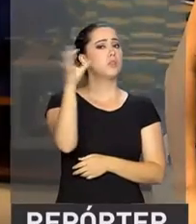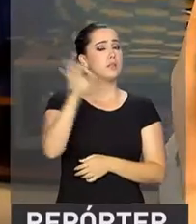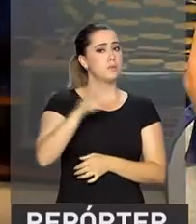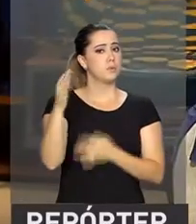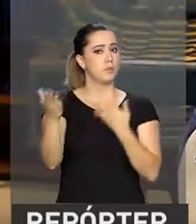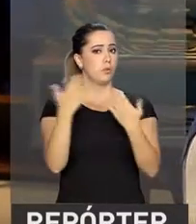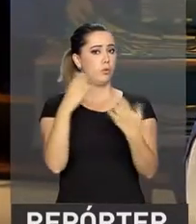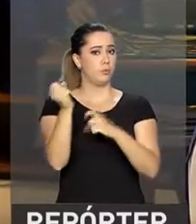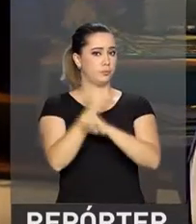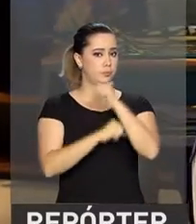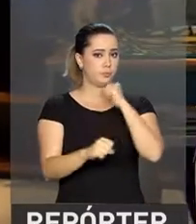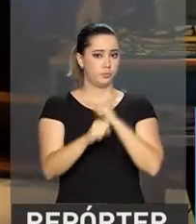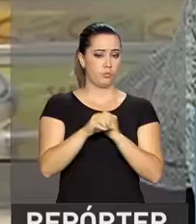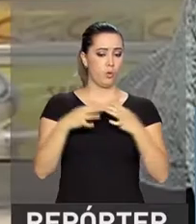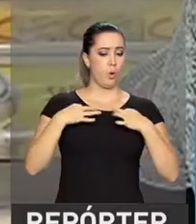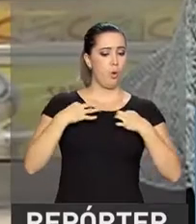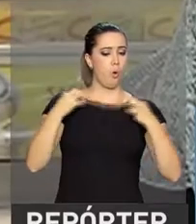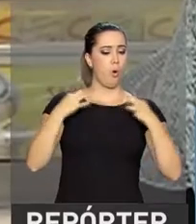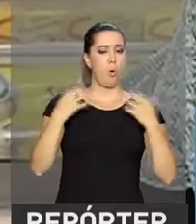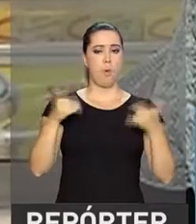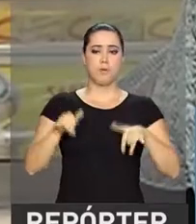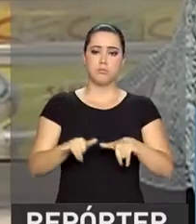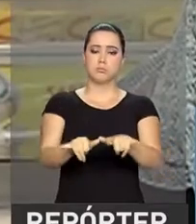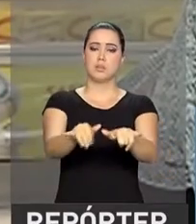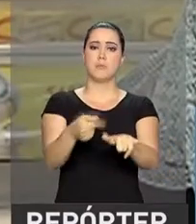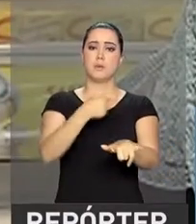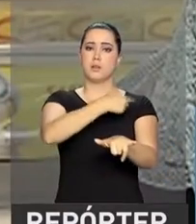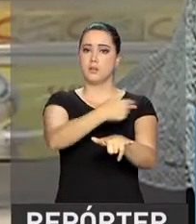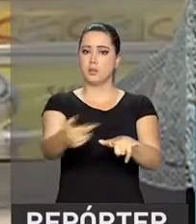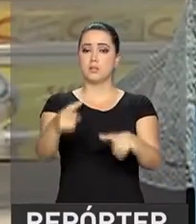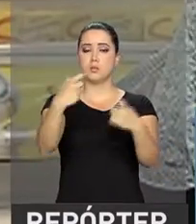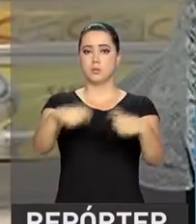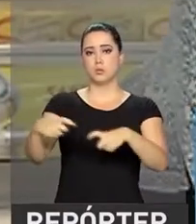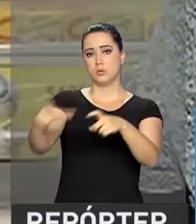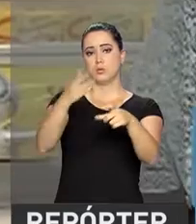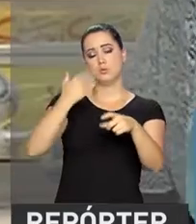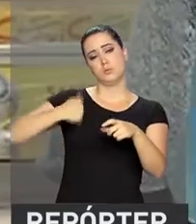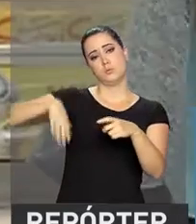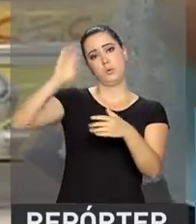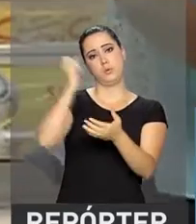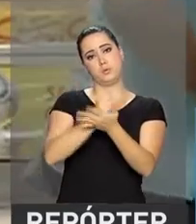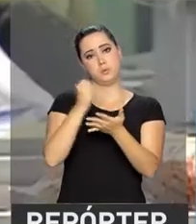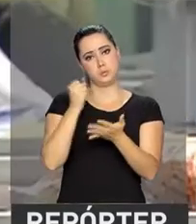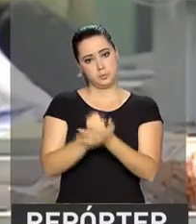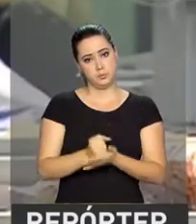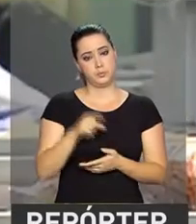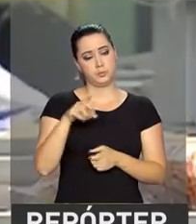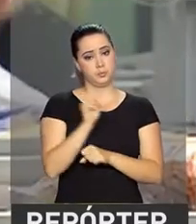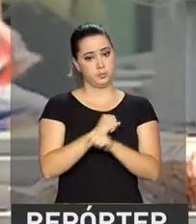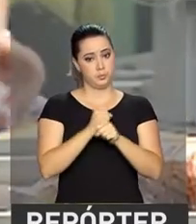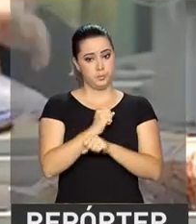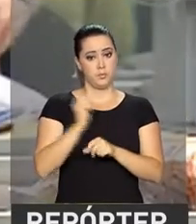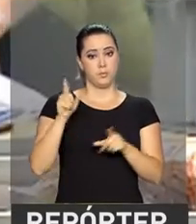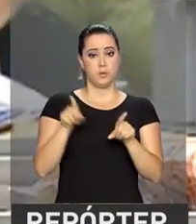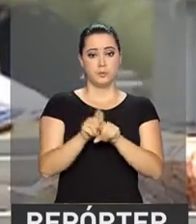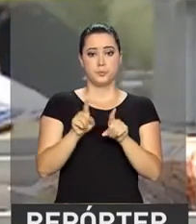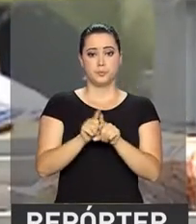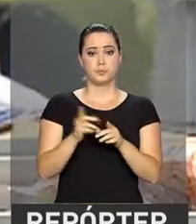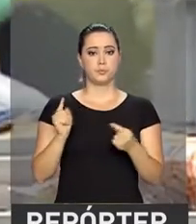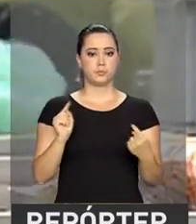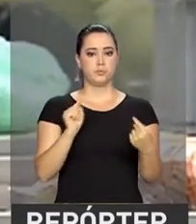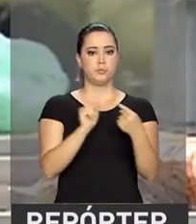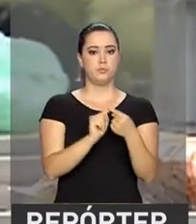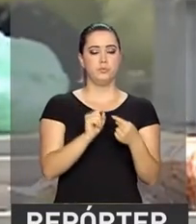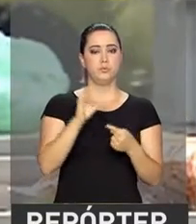ano anterior vestuário e supermercados são os setores que mais devem contratar ainda de acordo com a